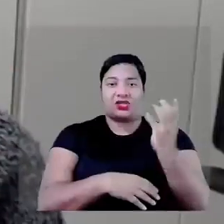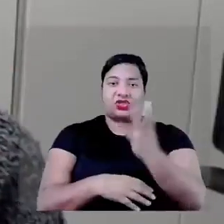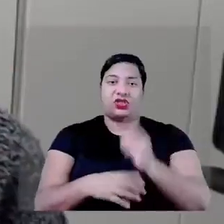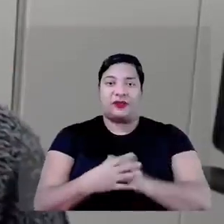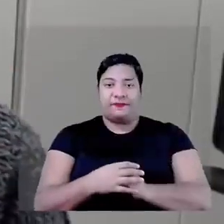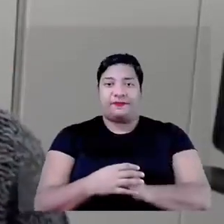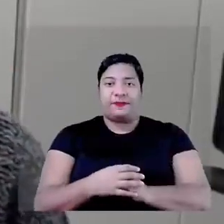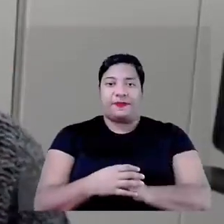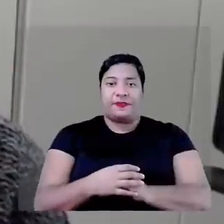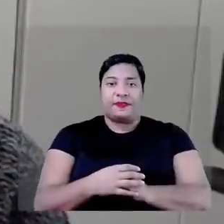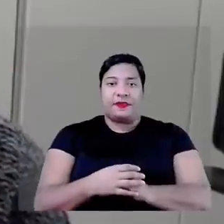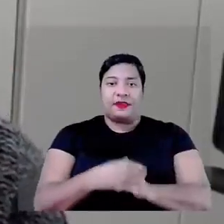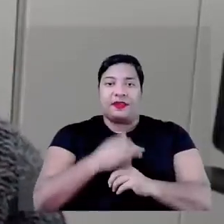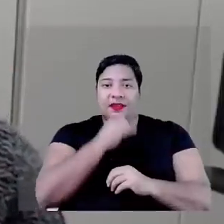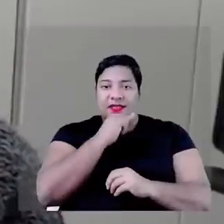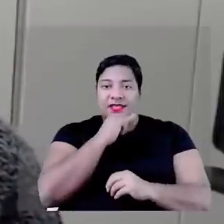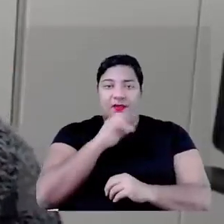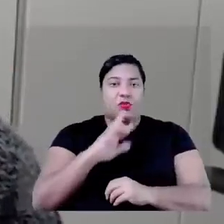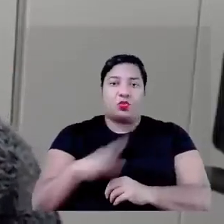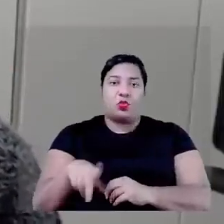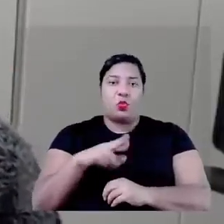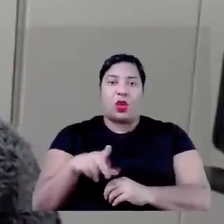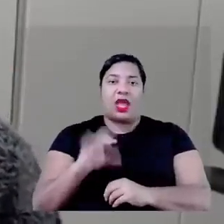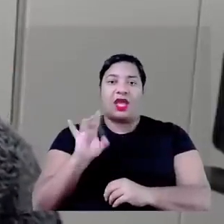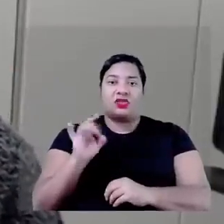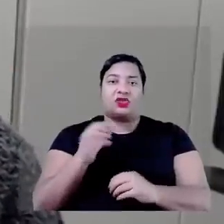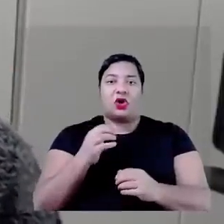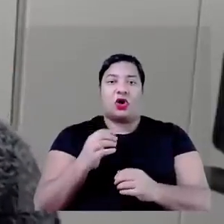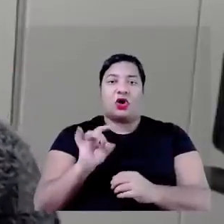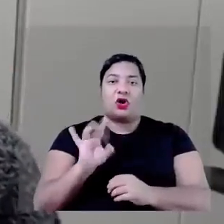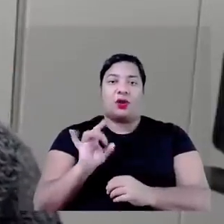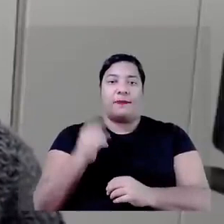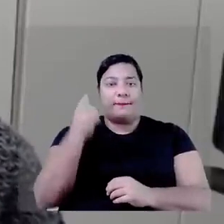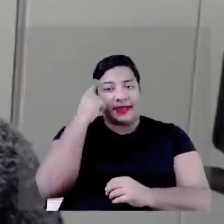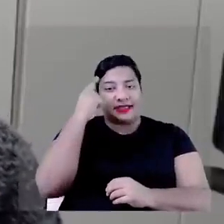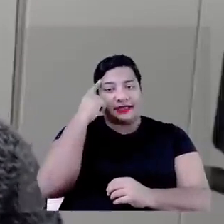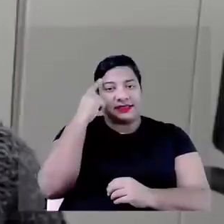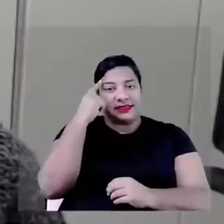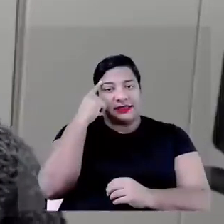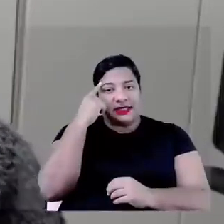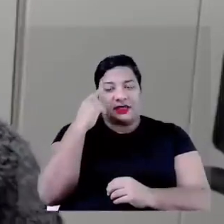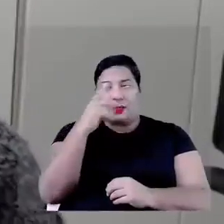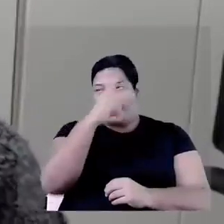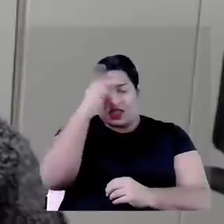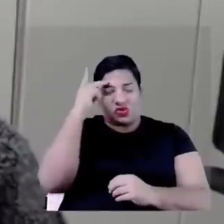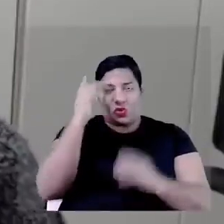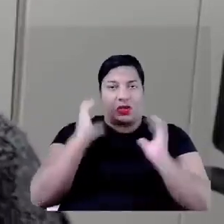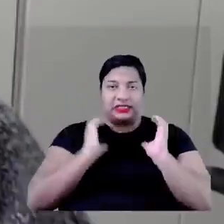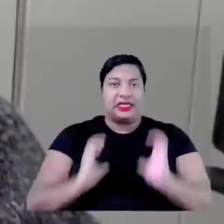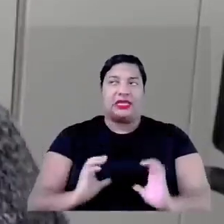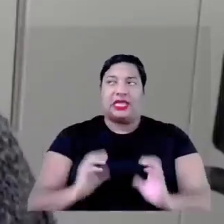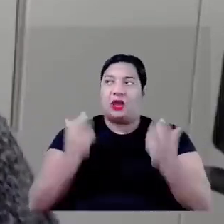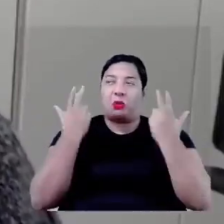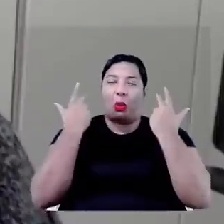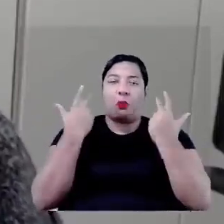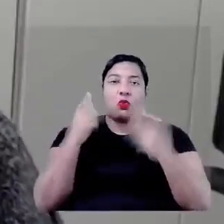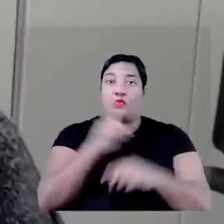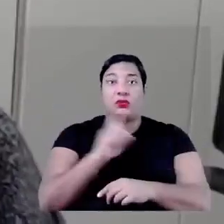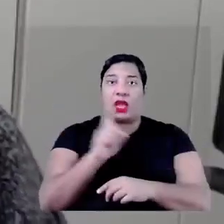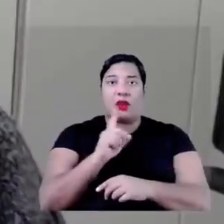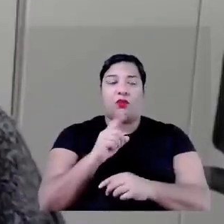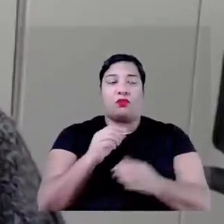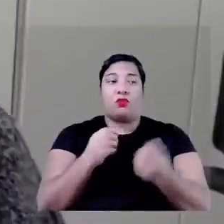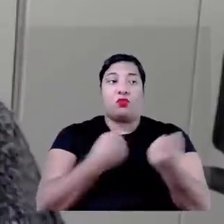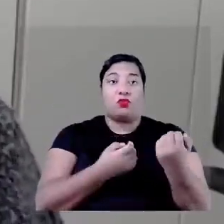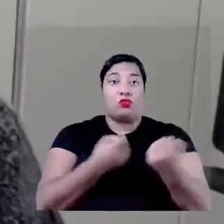algo relacionado a transportes voltados ao cidadão comum, por exemplo, né? Mas fazer o controle do seu